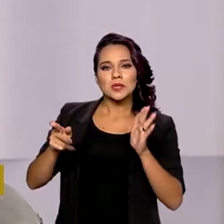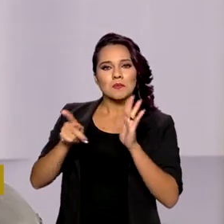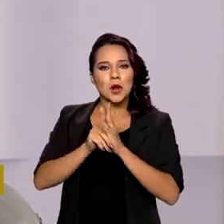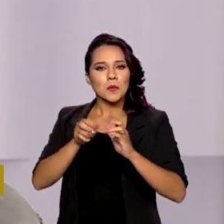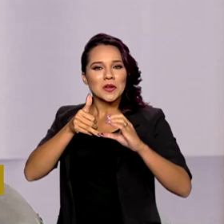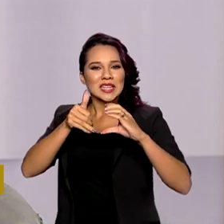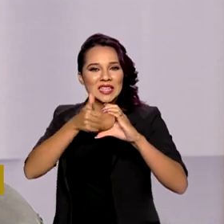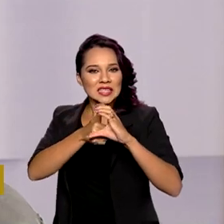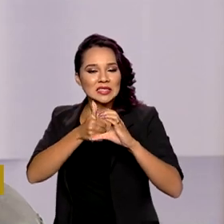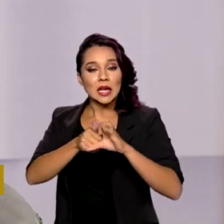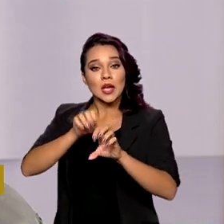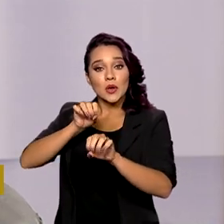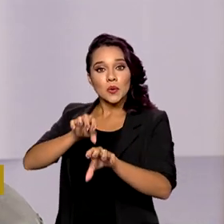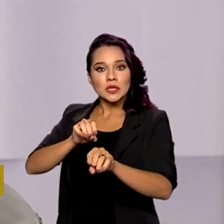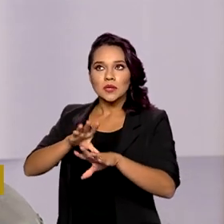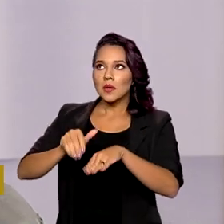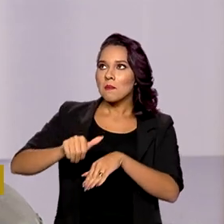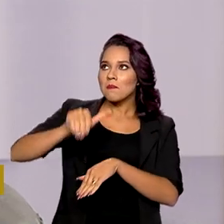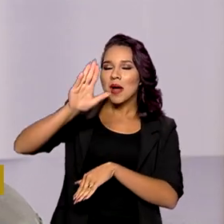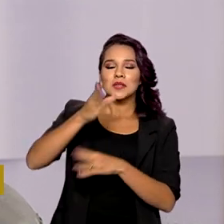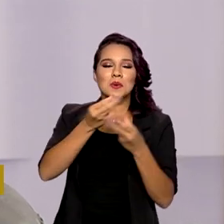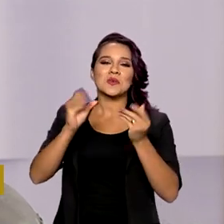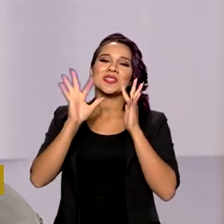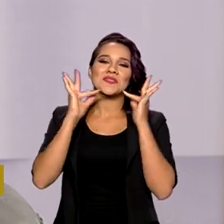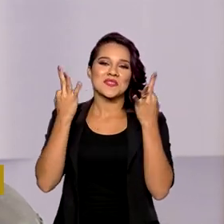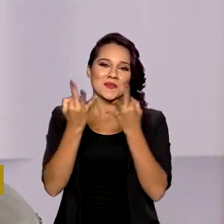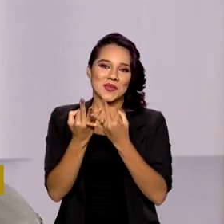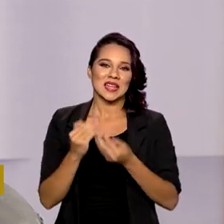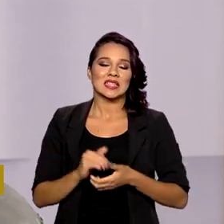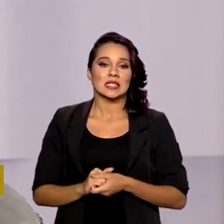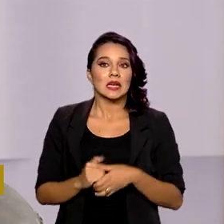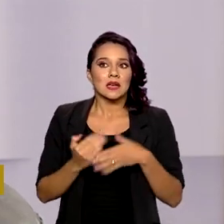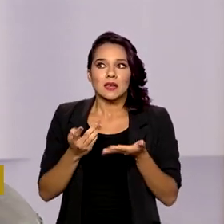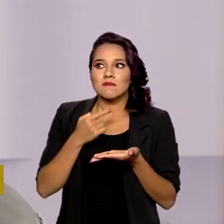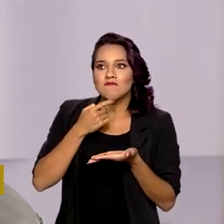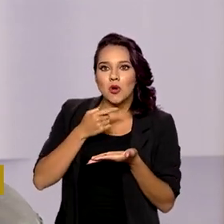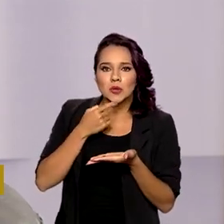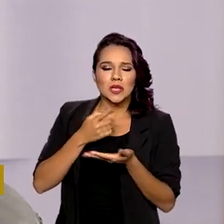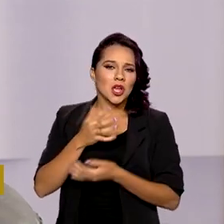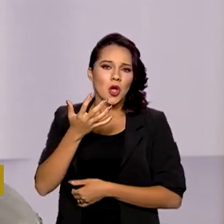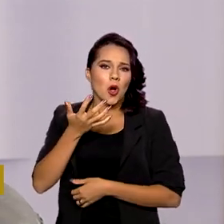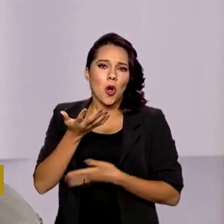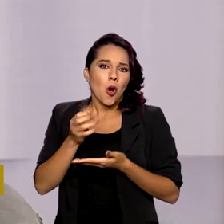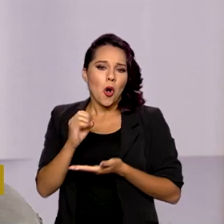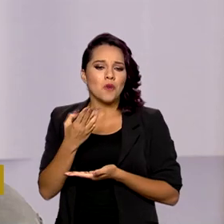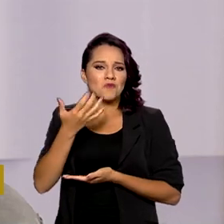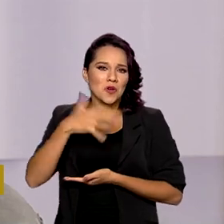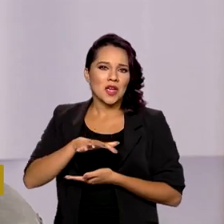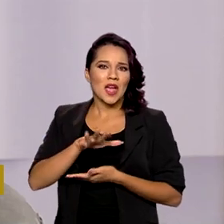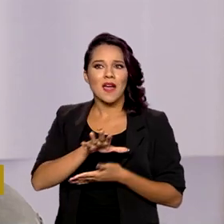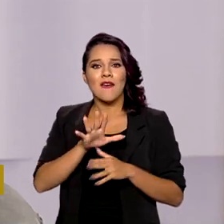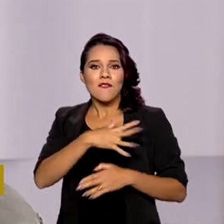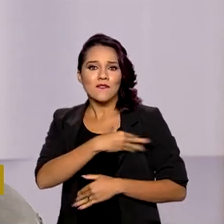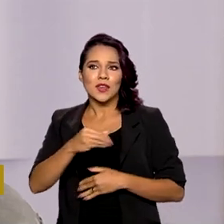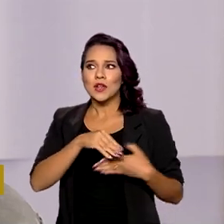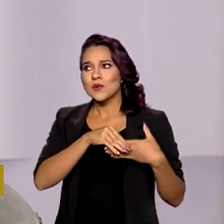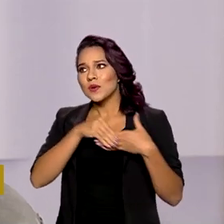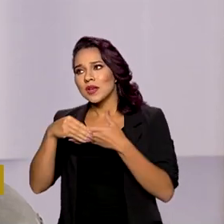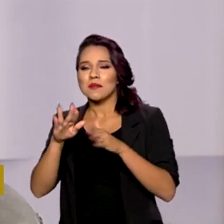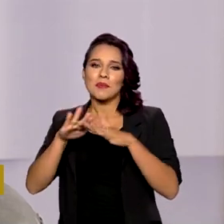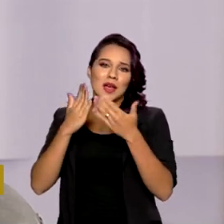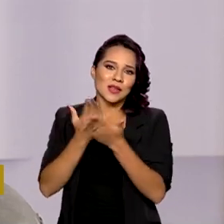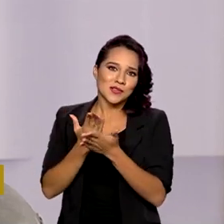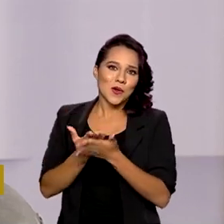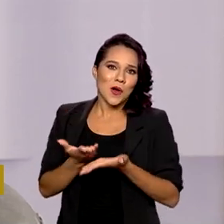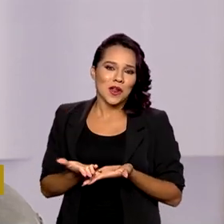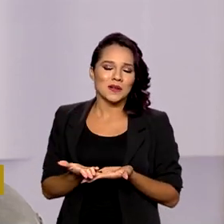e um ensino que leva alento a muitas famílias que não podem ou não querem levar os seus filhos para as escolas. Então,